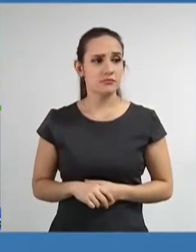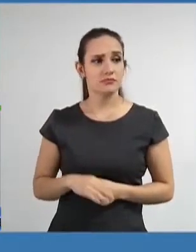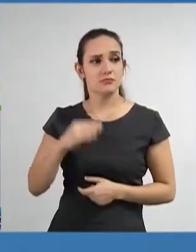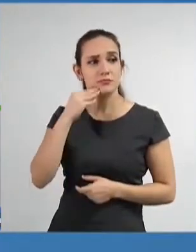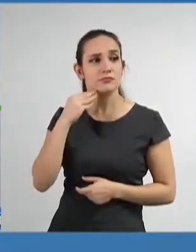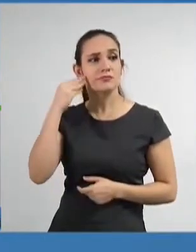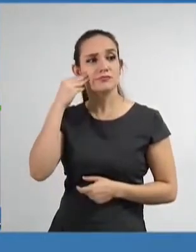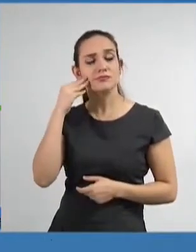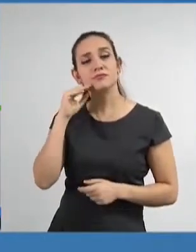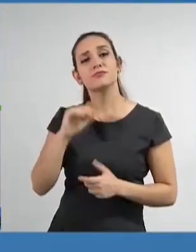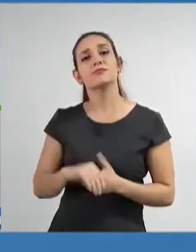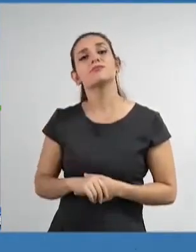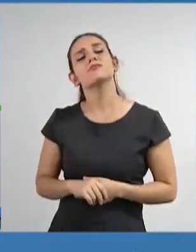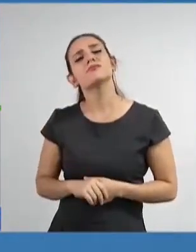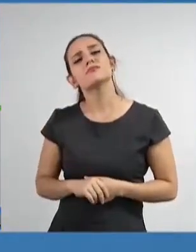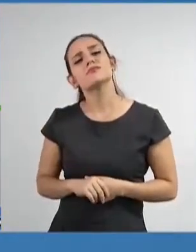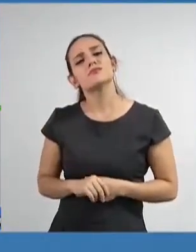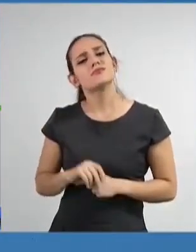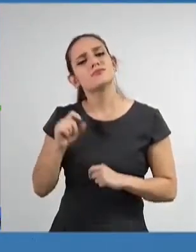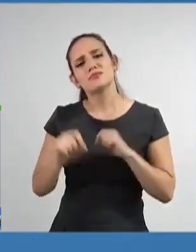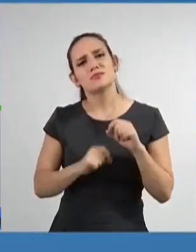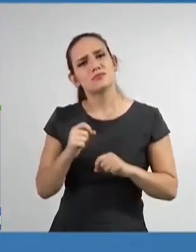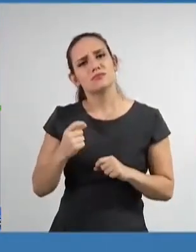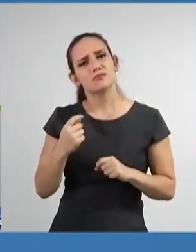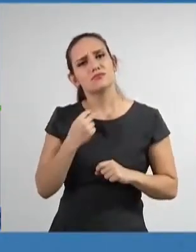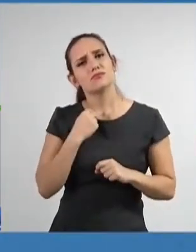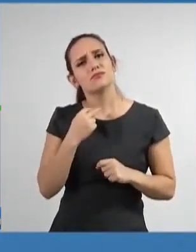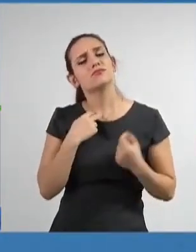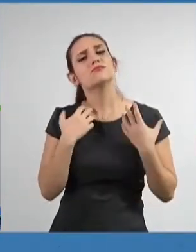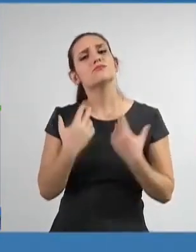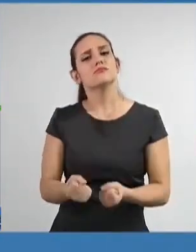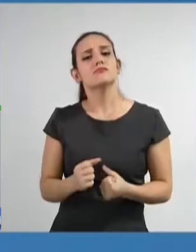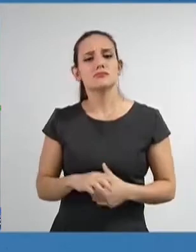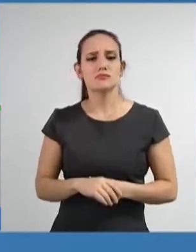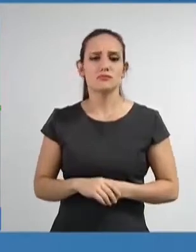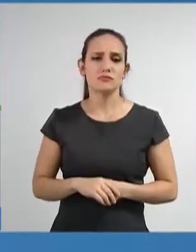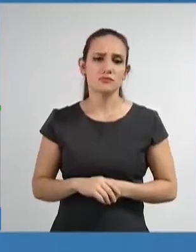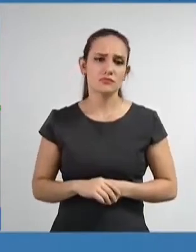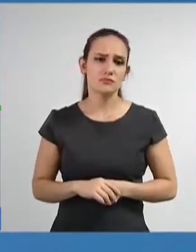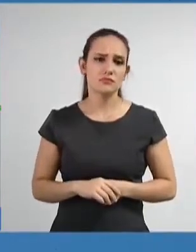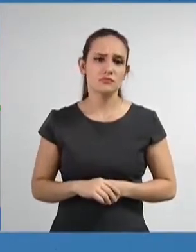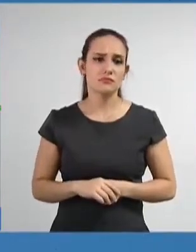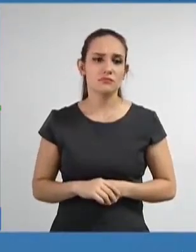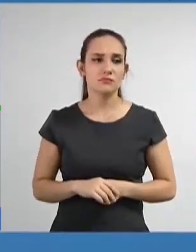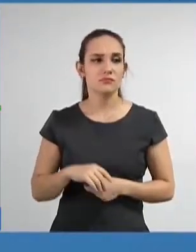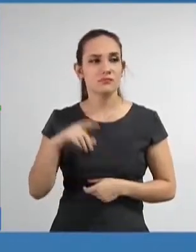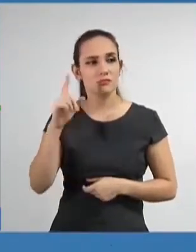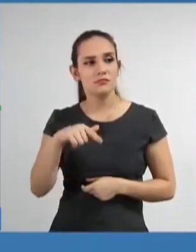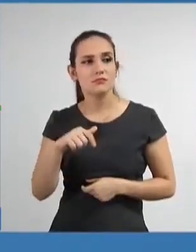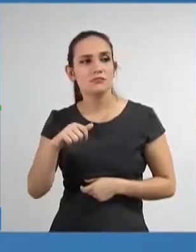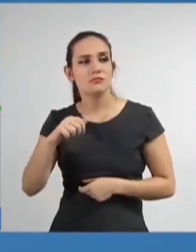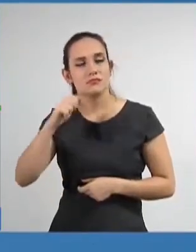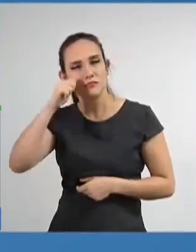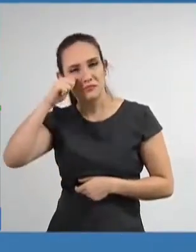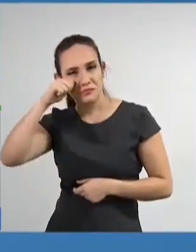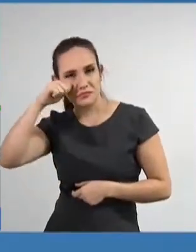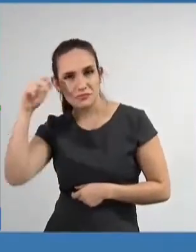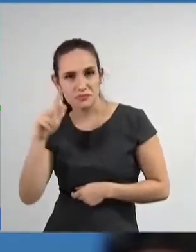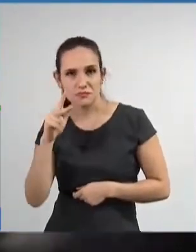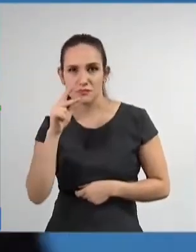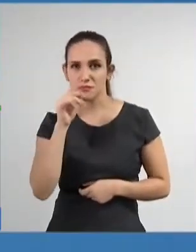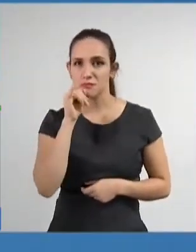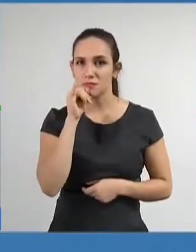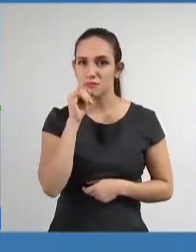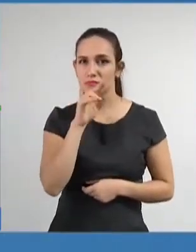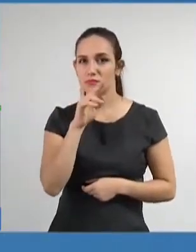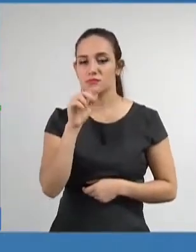Marçal, o que nós não podemos permitir é justamente as pegadinhas, a considerada, entre aspas, as